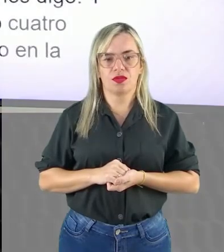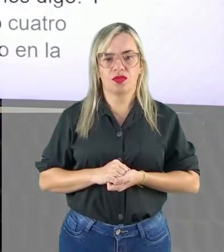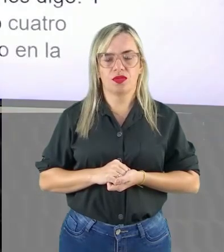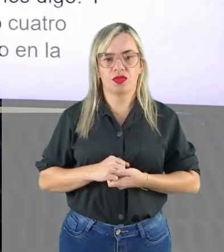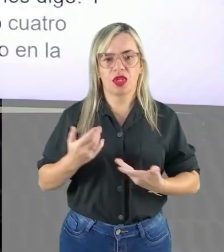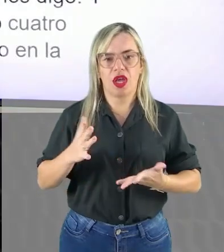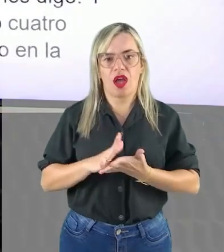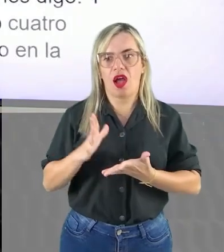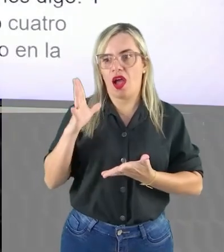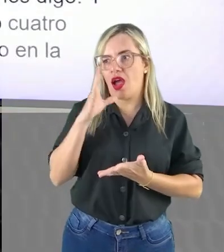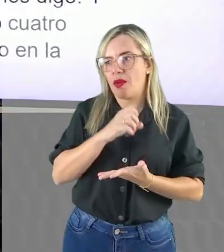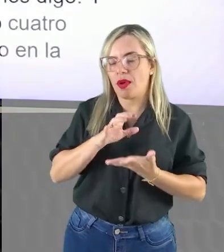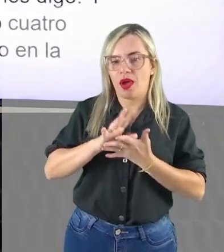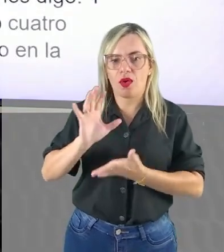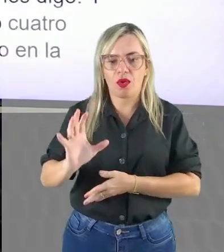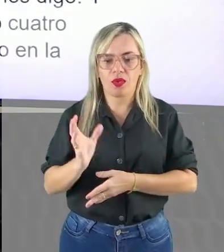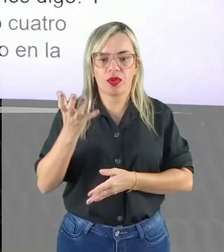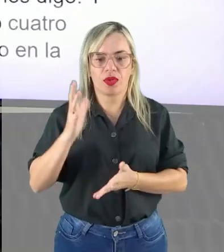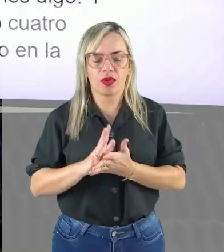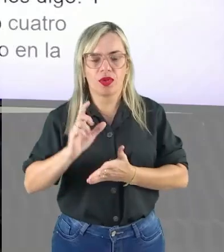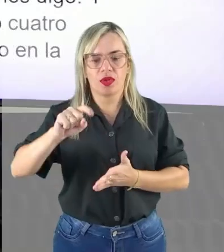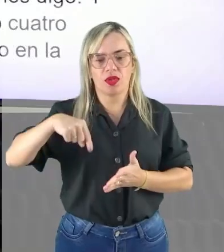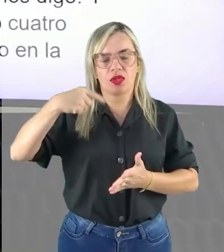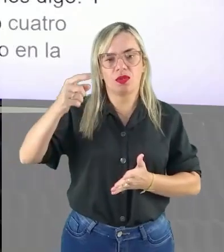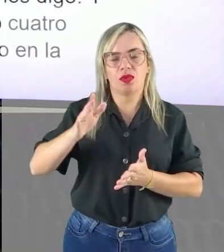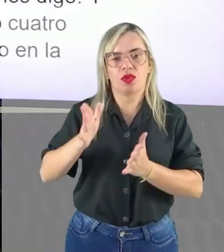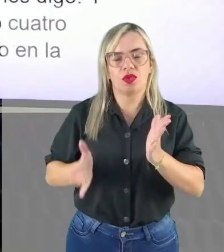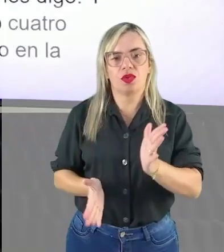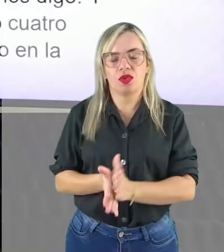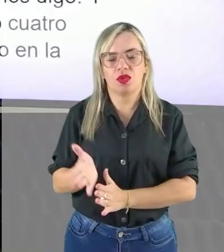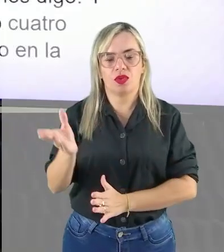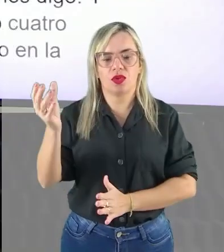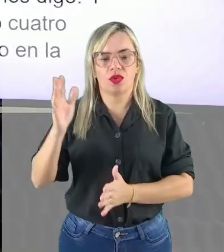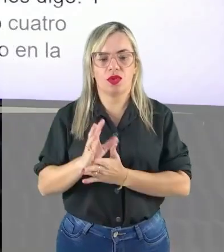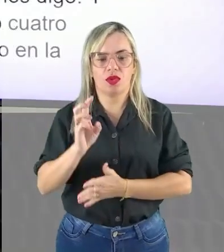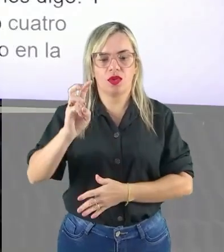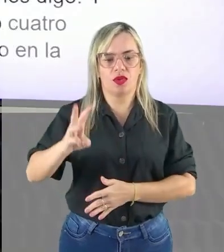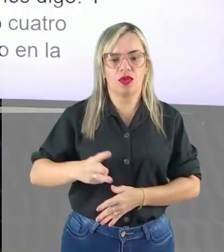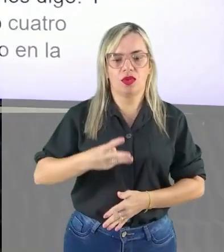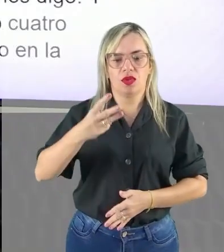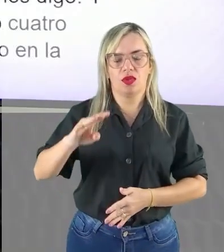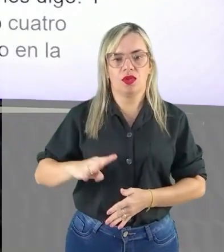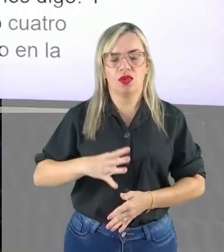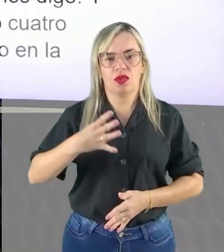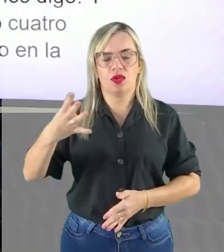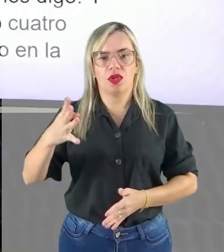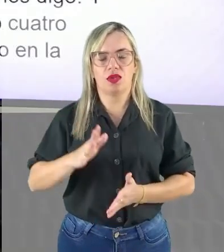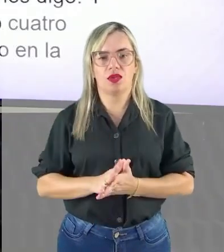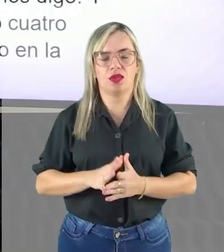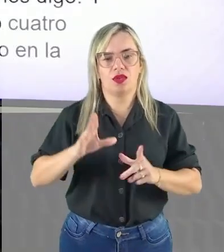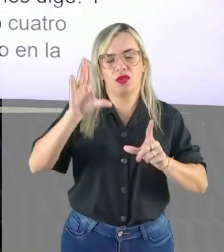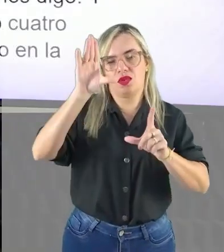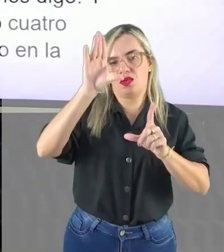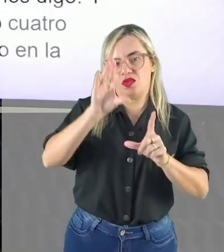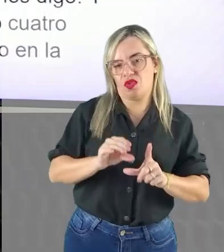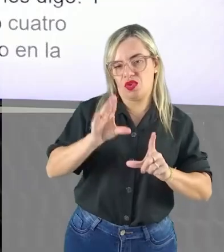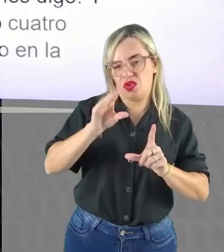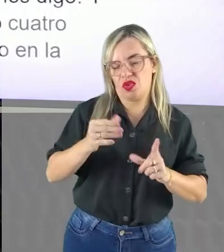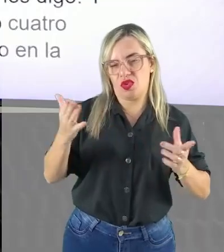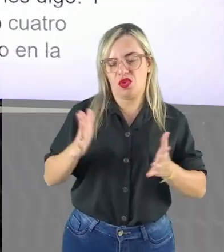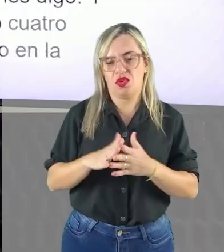de repente, né, depois de uma viagem, 3 ou 4 imprudentes fotos, né, tiradas